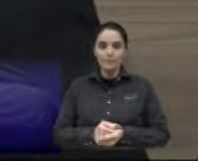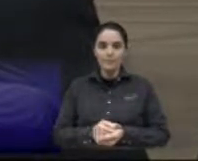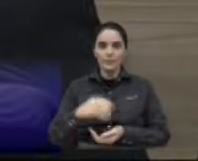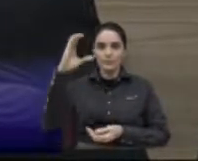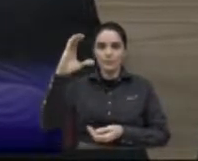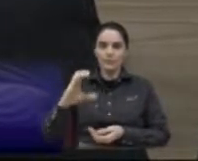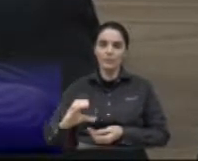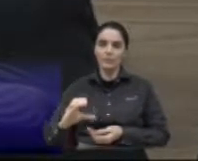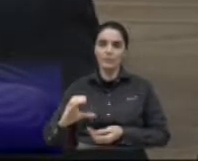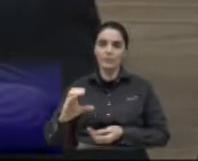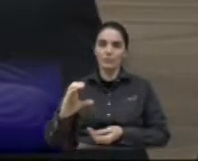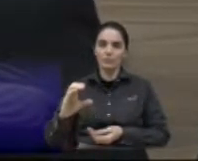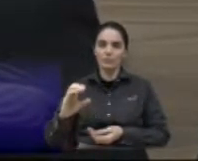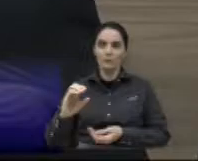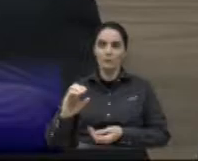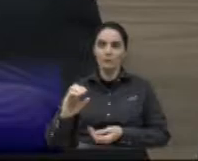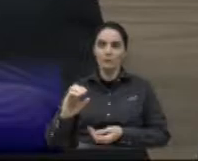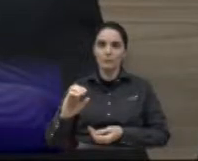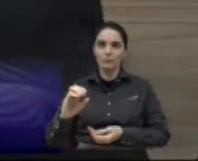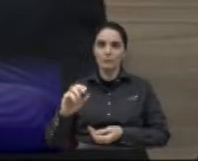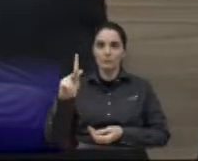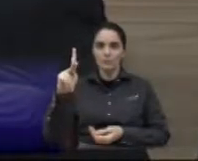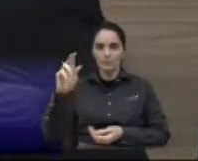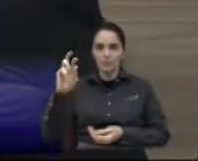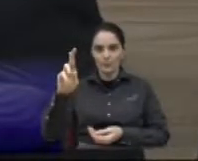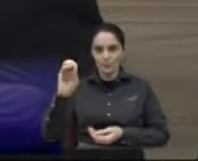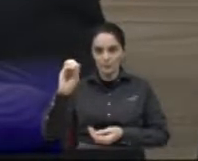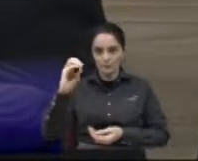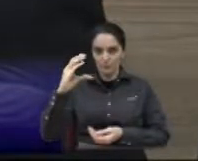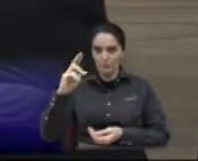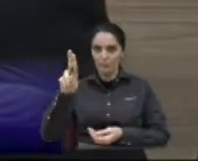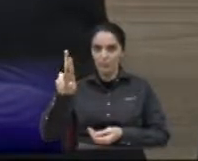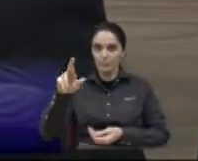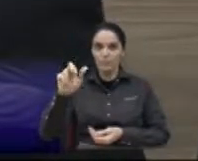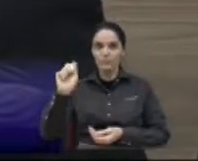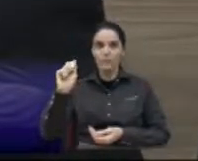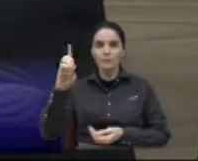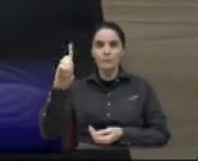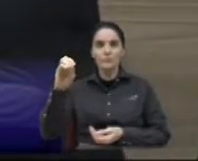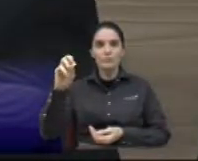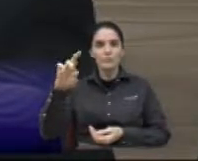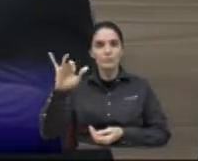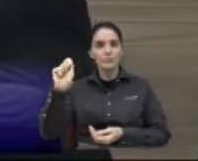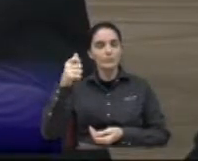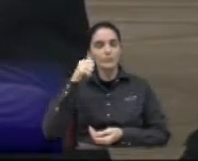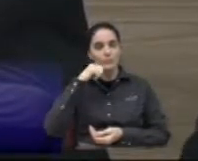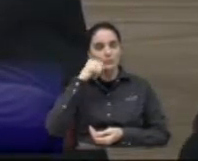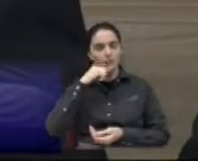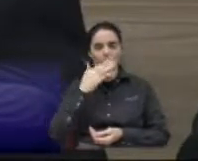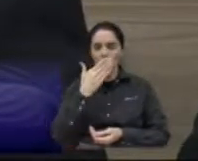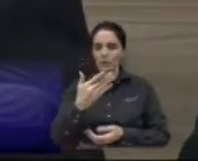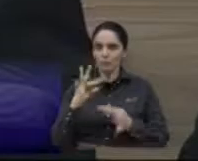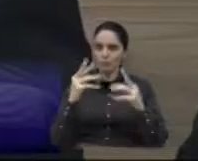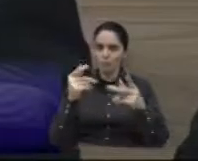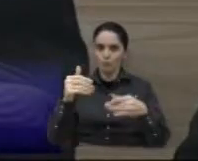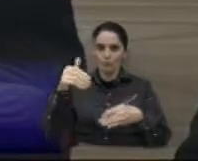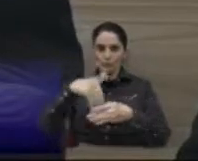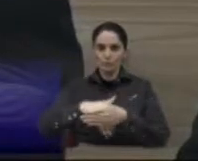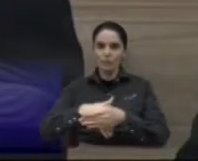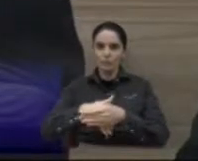coordenadoria, aliás, procuradoria, me perdoe, da mulher aqui na Câmara Municipal. Então eu peço o voto favorável de todos os